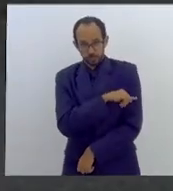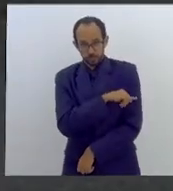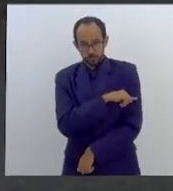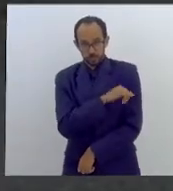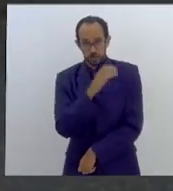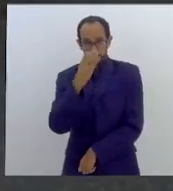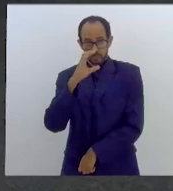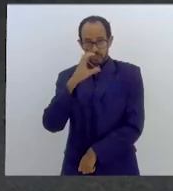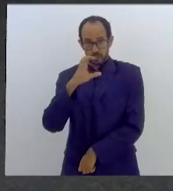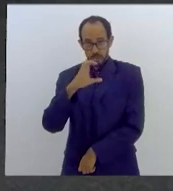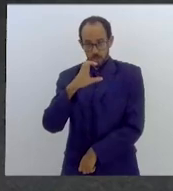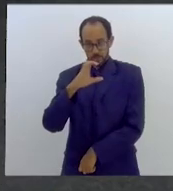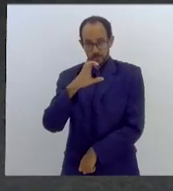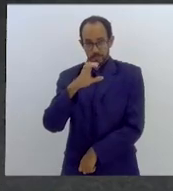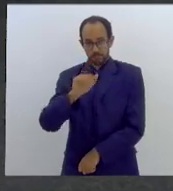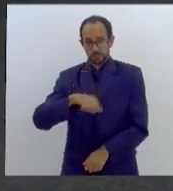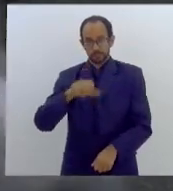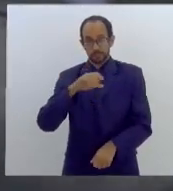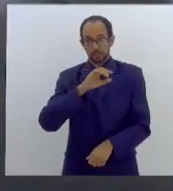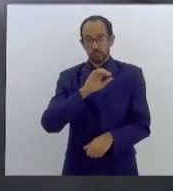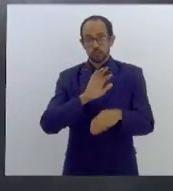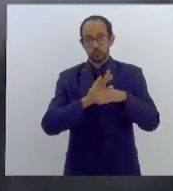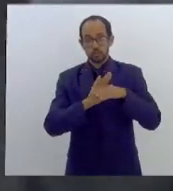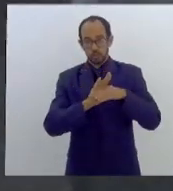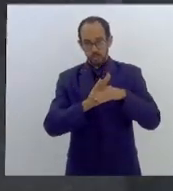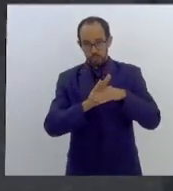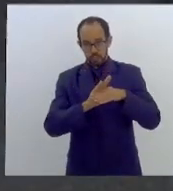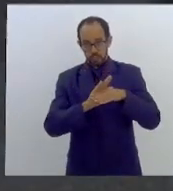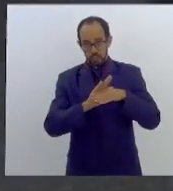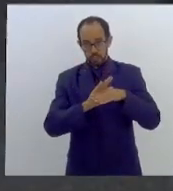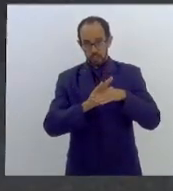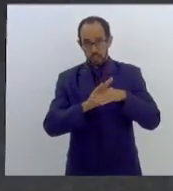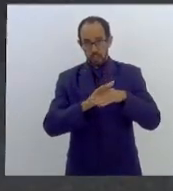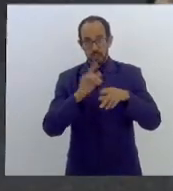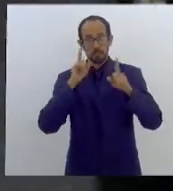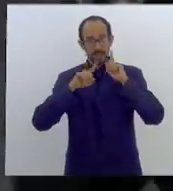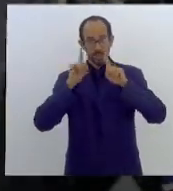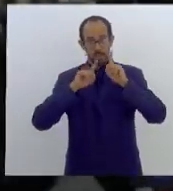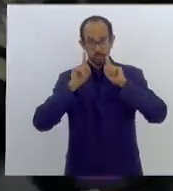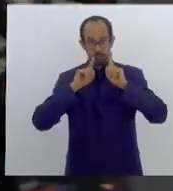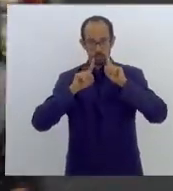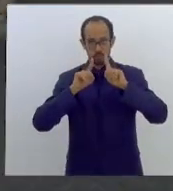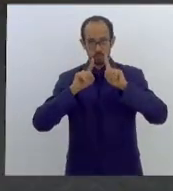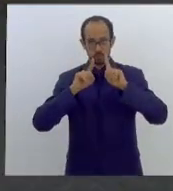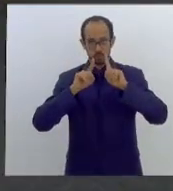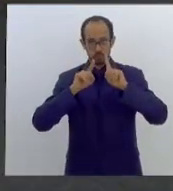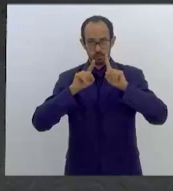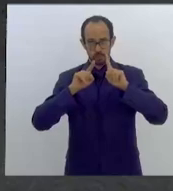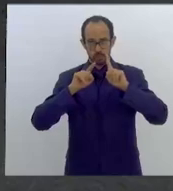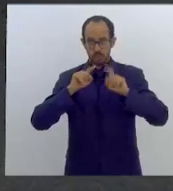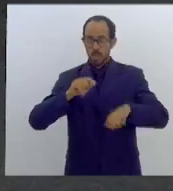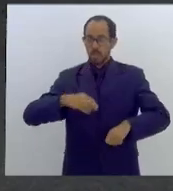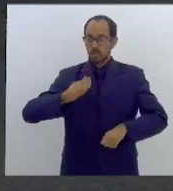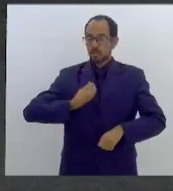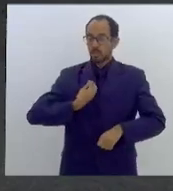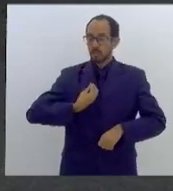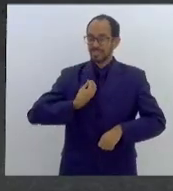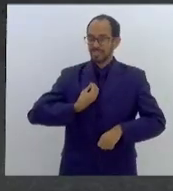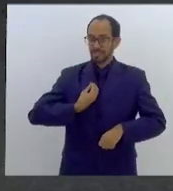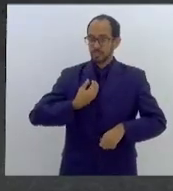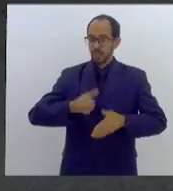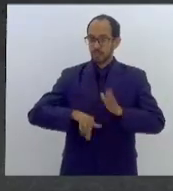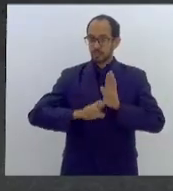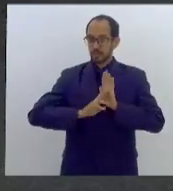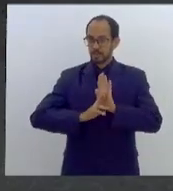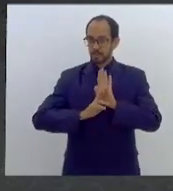Niterói, município de Duque de Caxias e município de Maricá. estava presente a